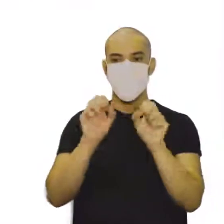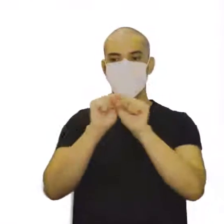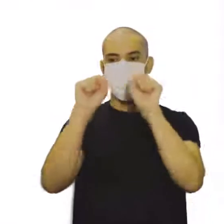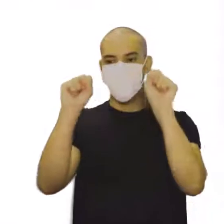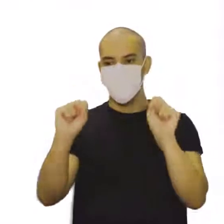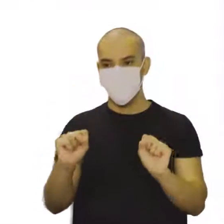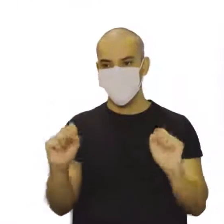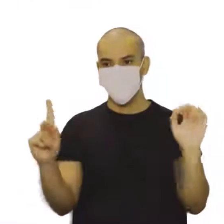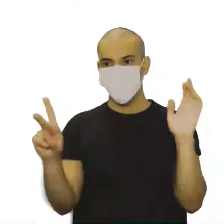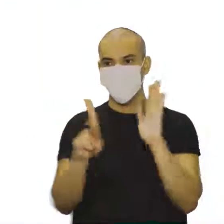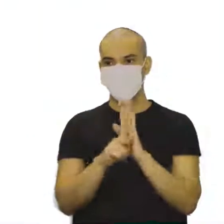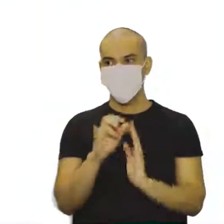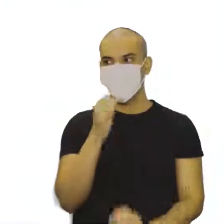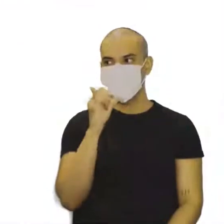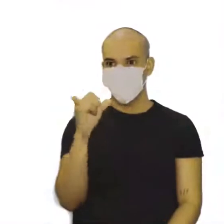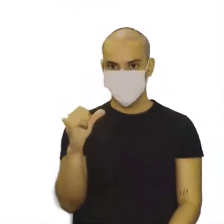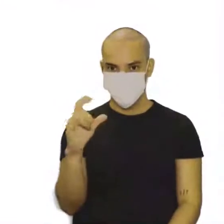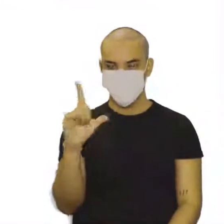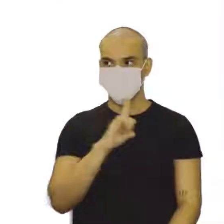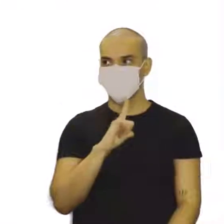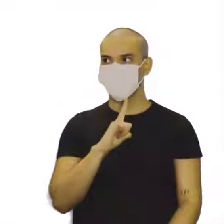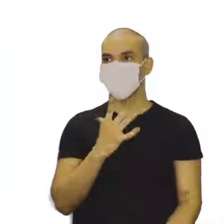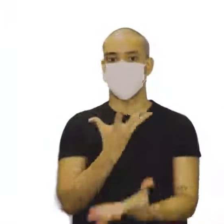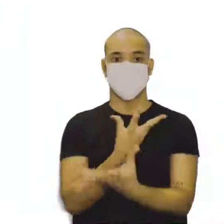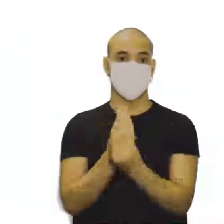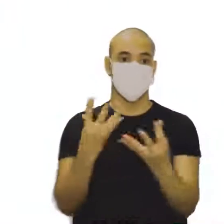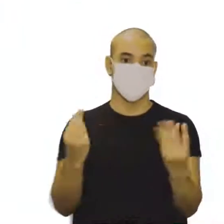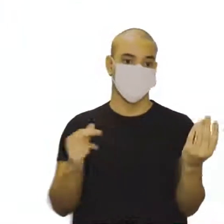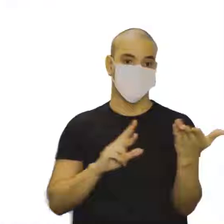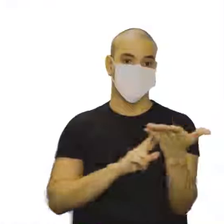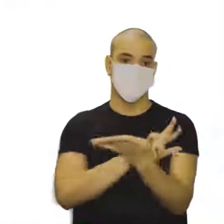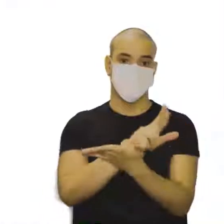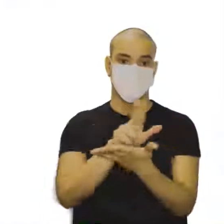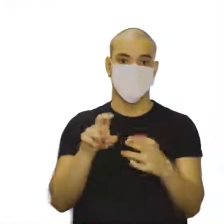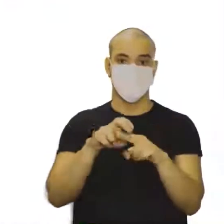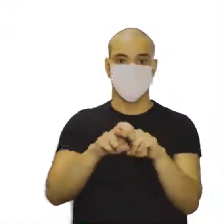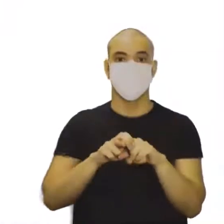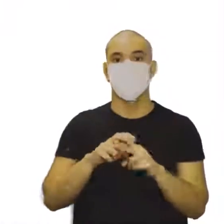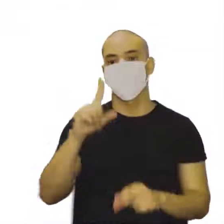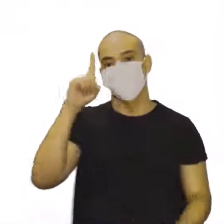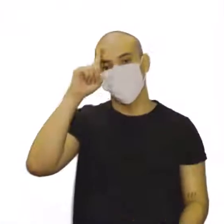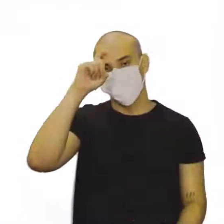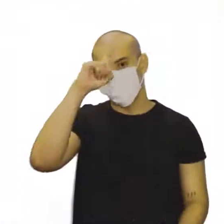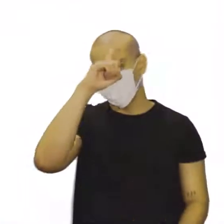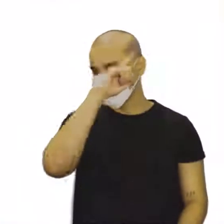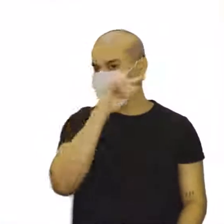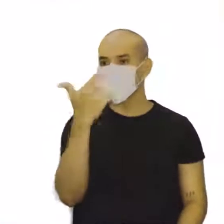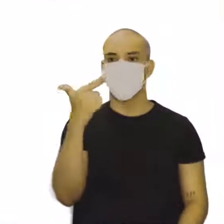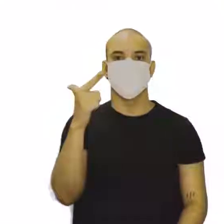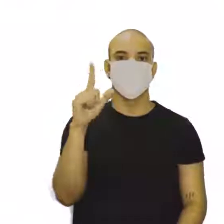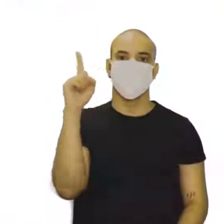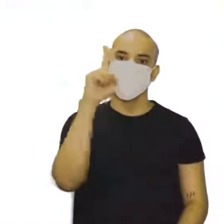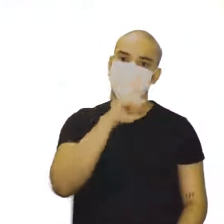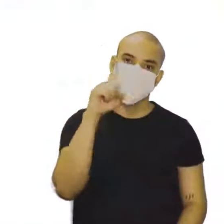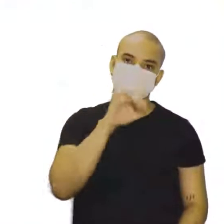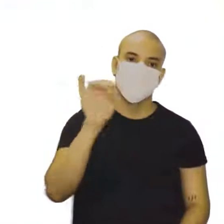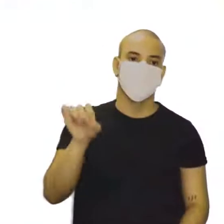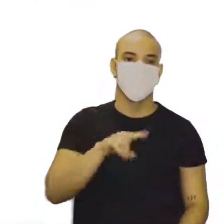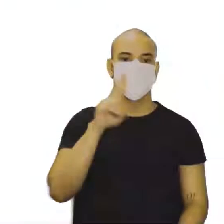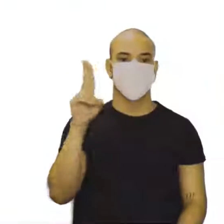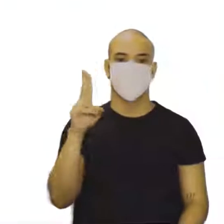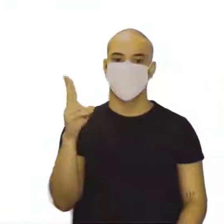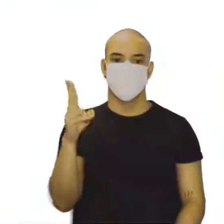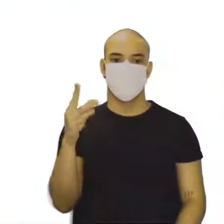sistemas elétricos de potência, eles são muito grandes, então é complicado não ter aí defeito, ou perturbação